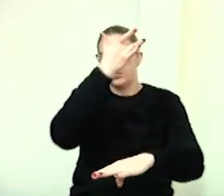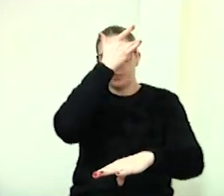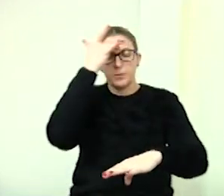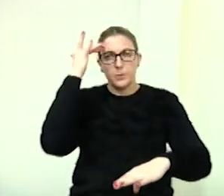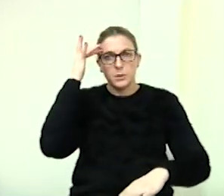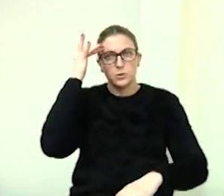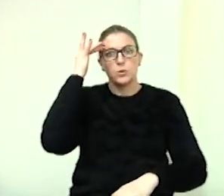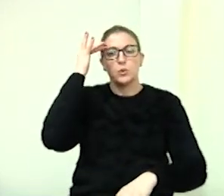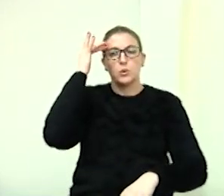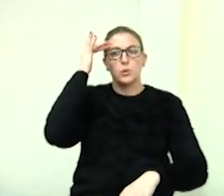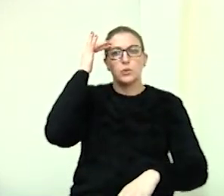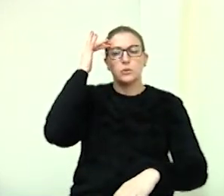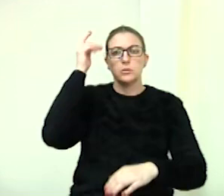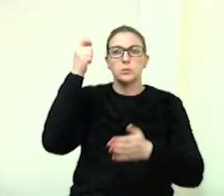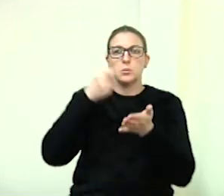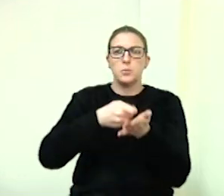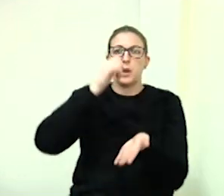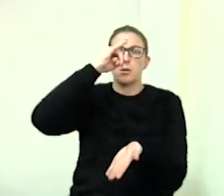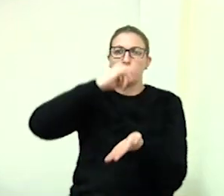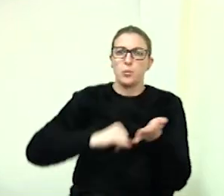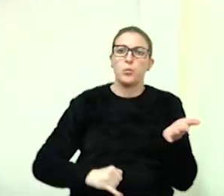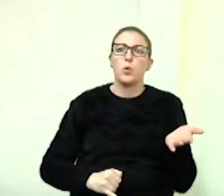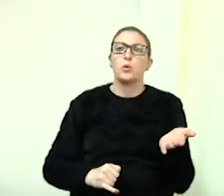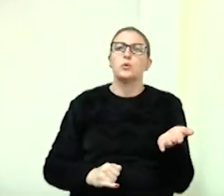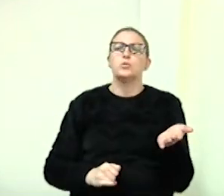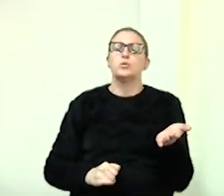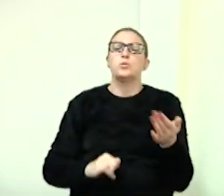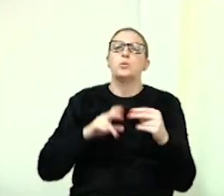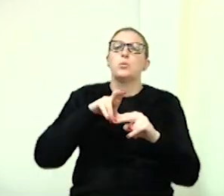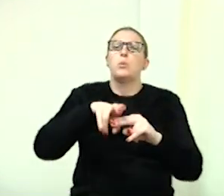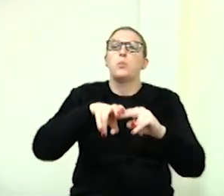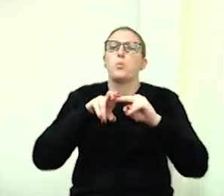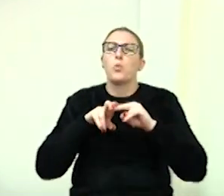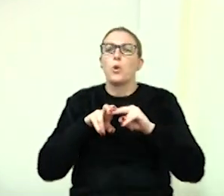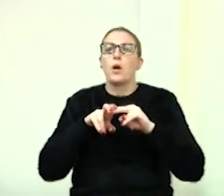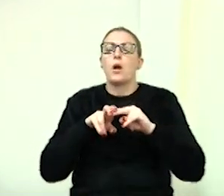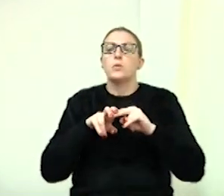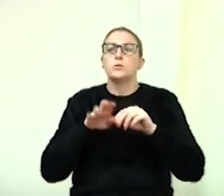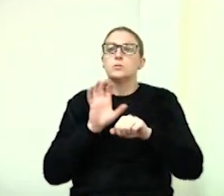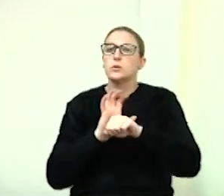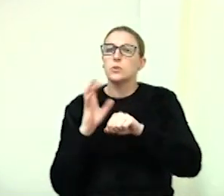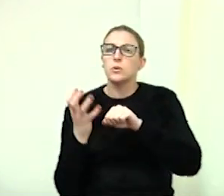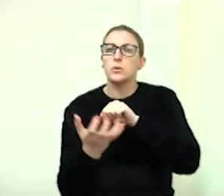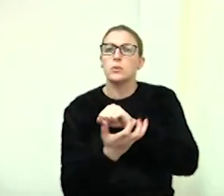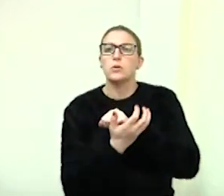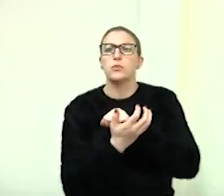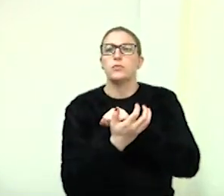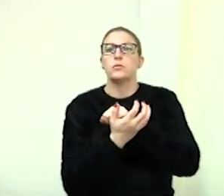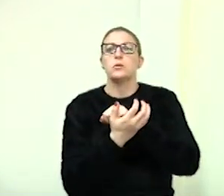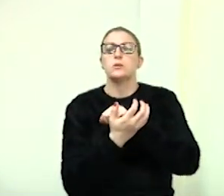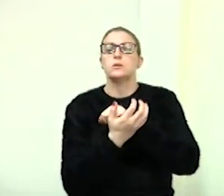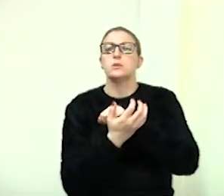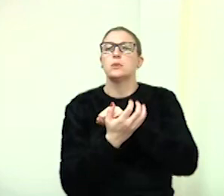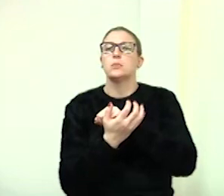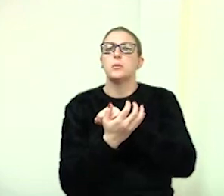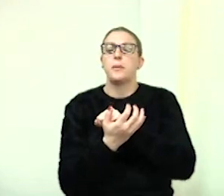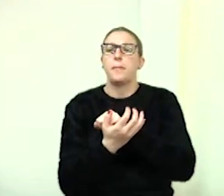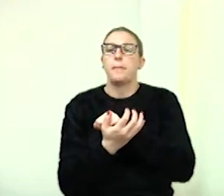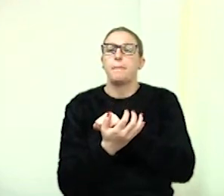a partir do Covid-19, a partir do vírus, chegar à nossa cidade,